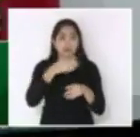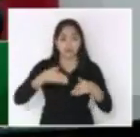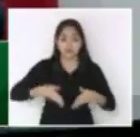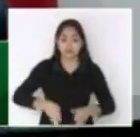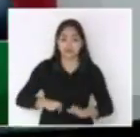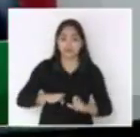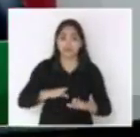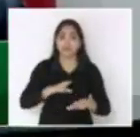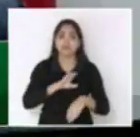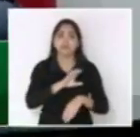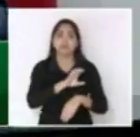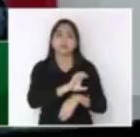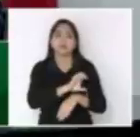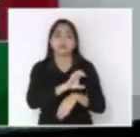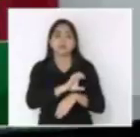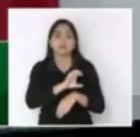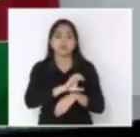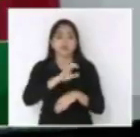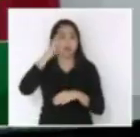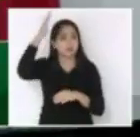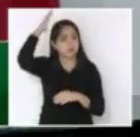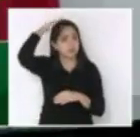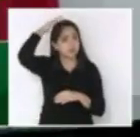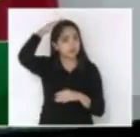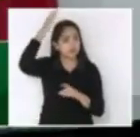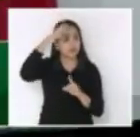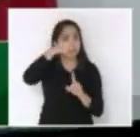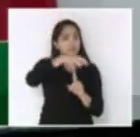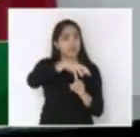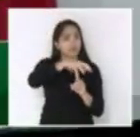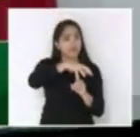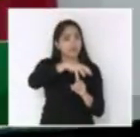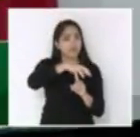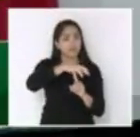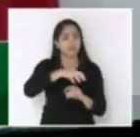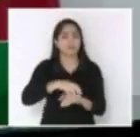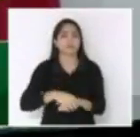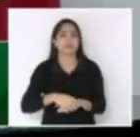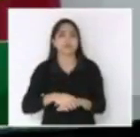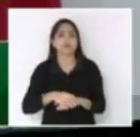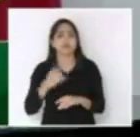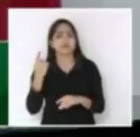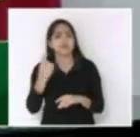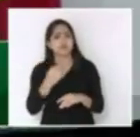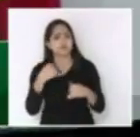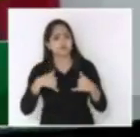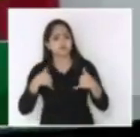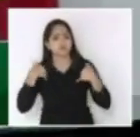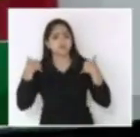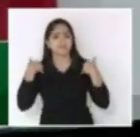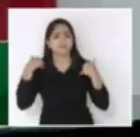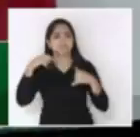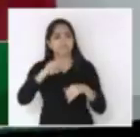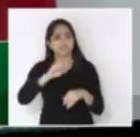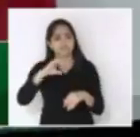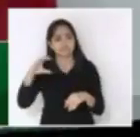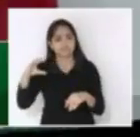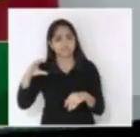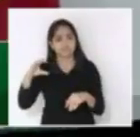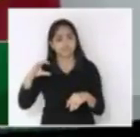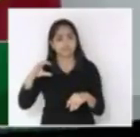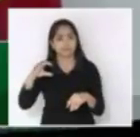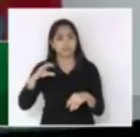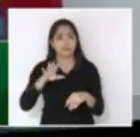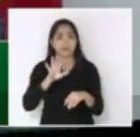Hoje catarinense por adoção e do coração. Nós nos orgulhamos do nosso estado. E a